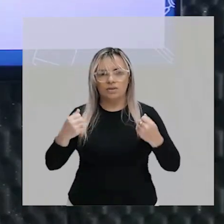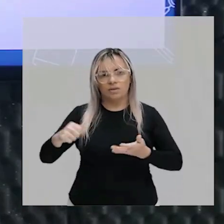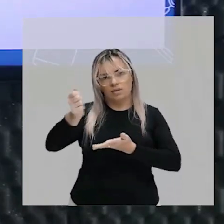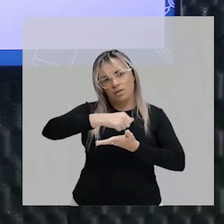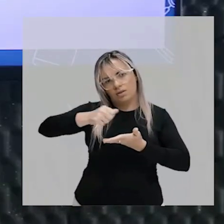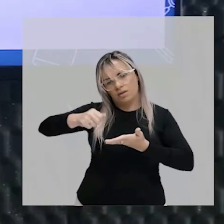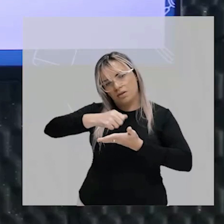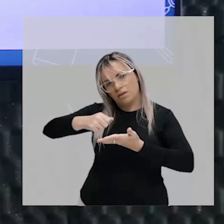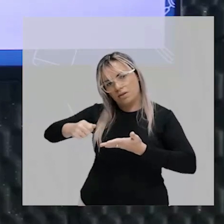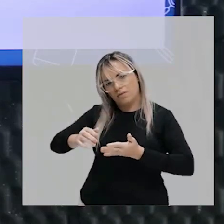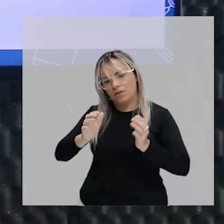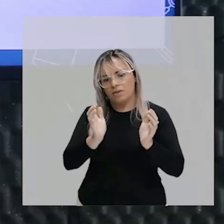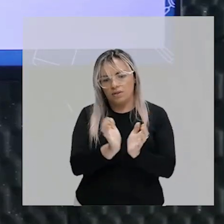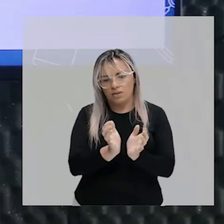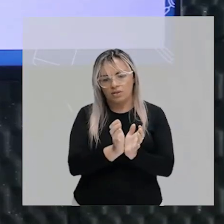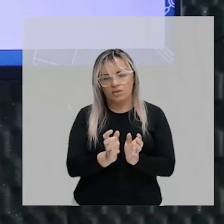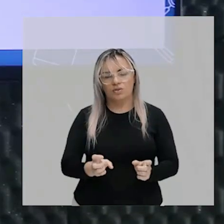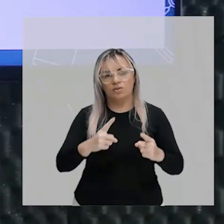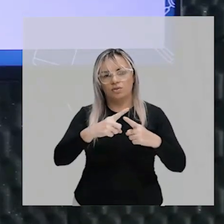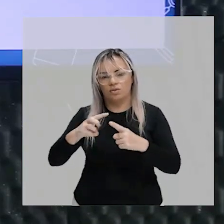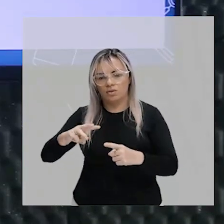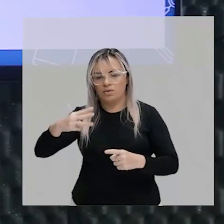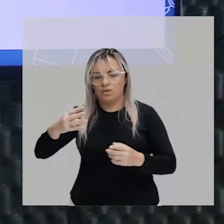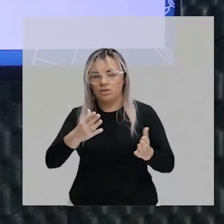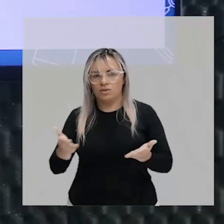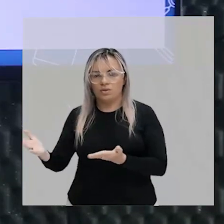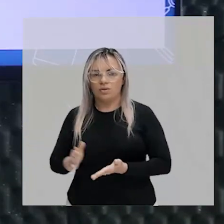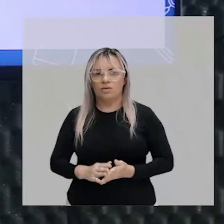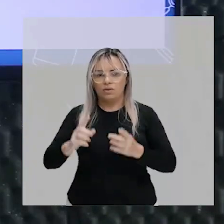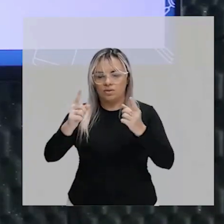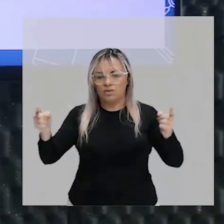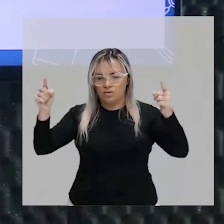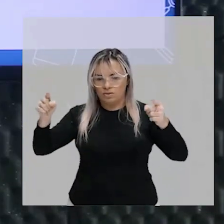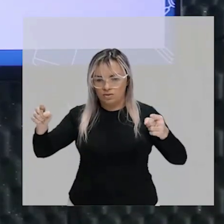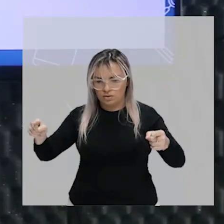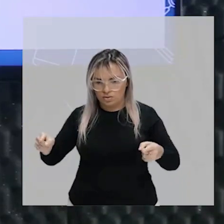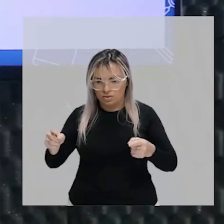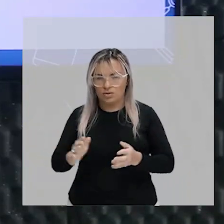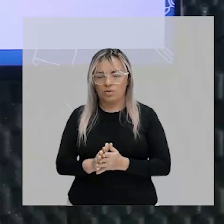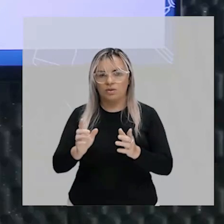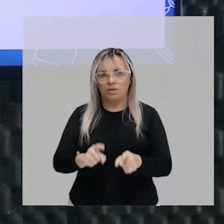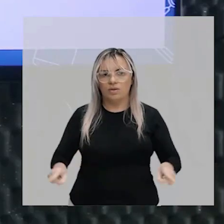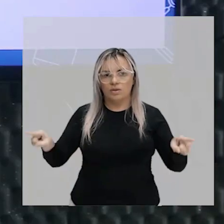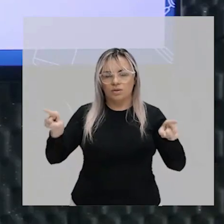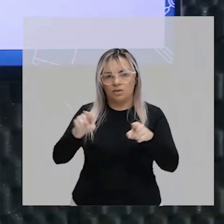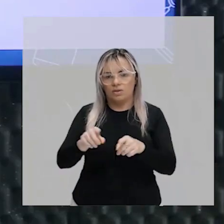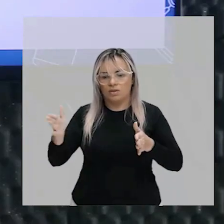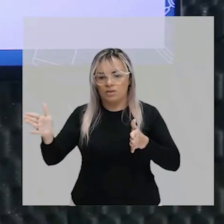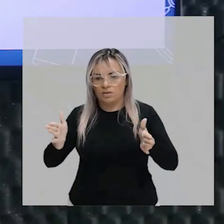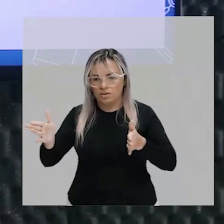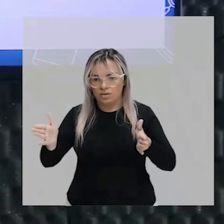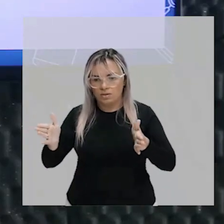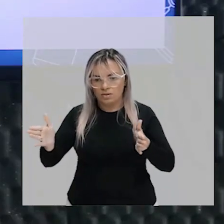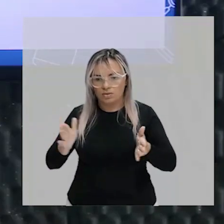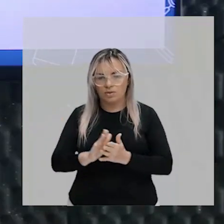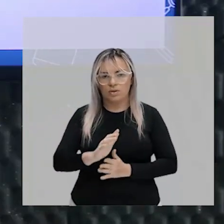enxergar Quem são os múltiplos de três também compreendidos nesse mesmo pedaço aqui da reta né